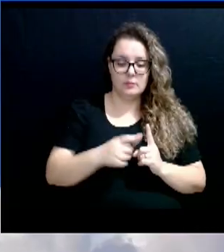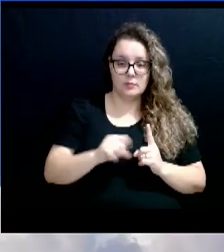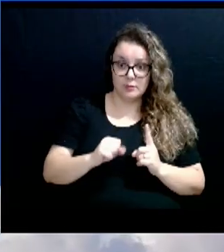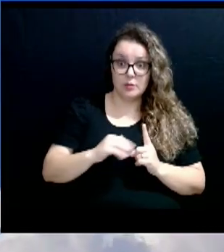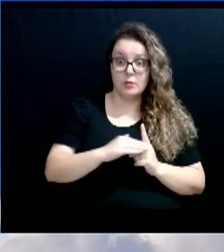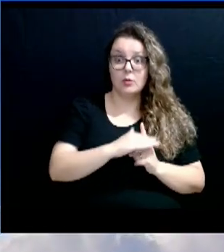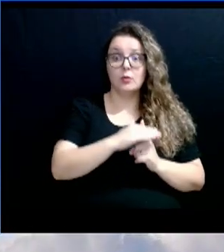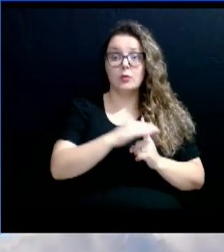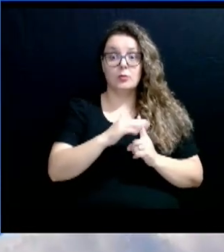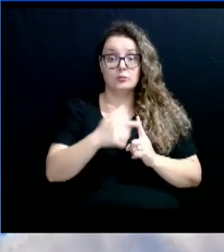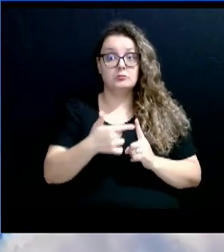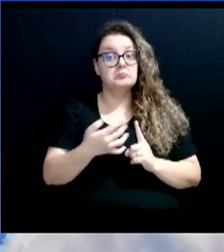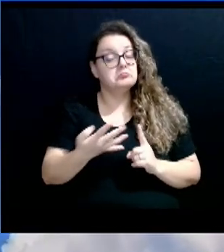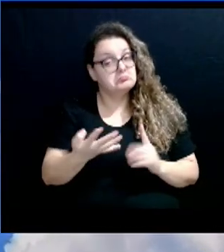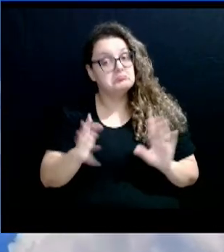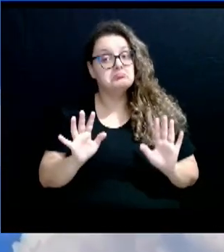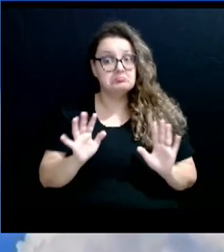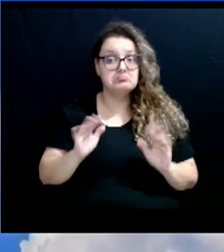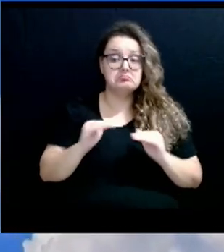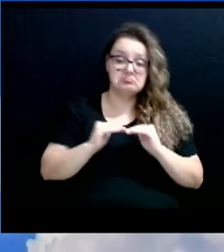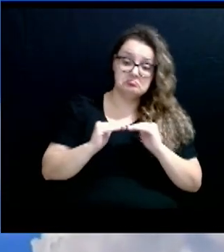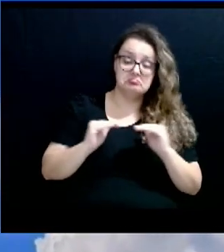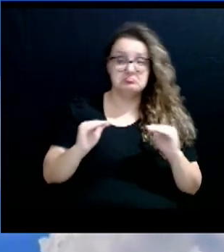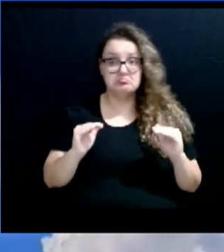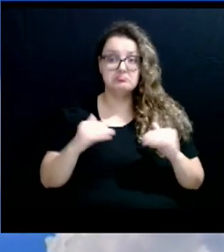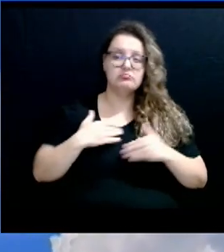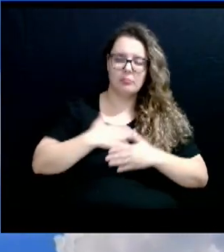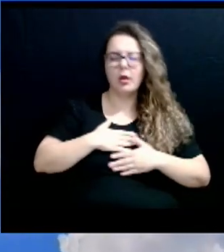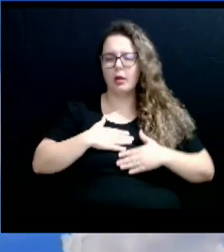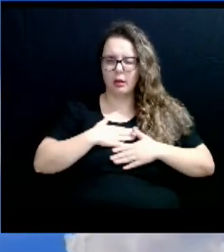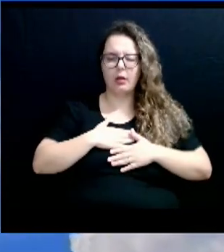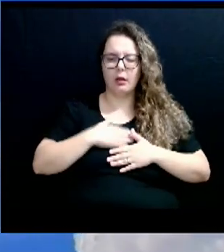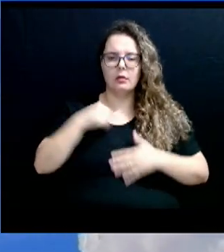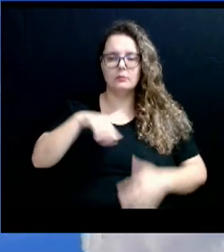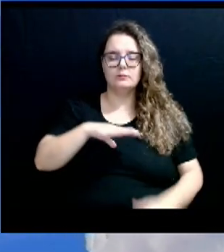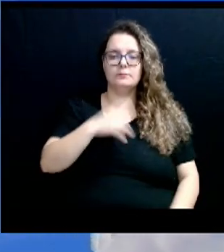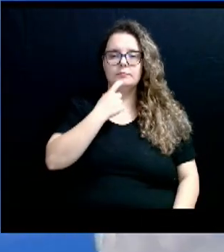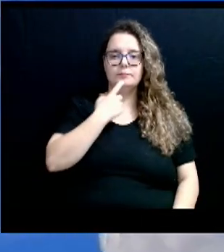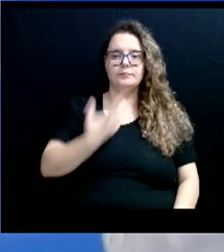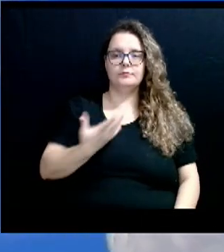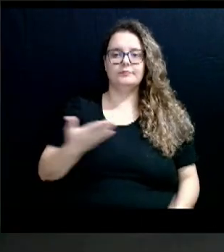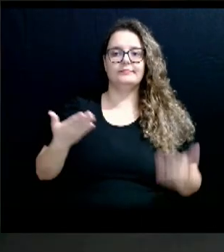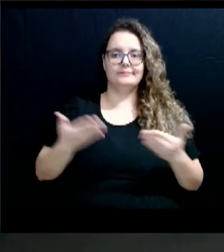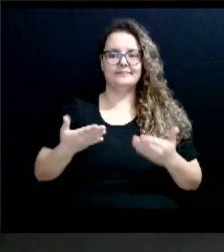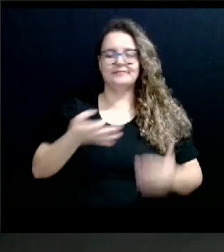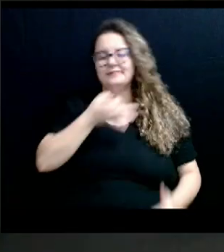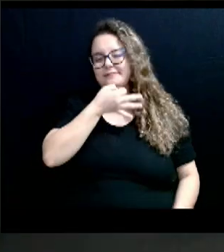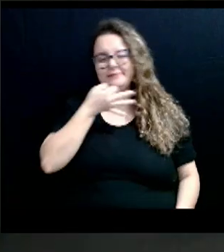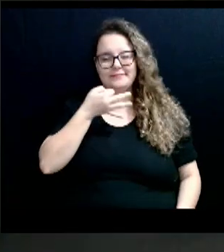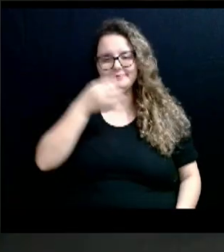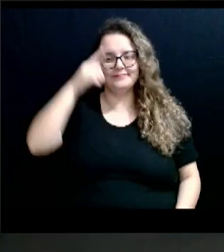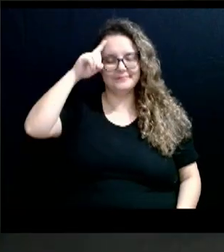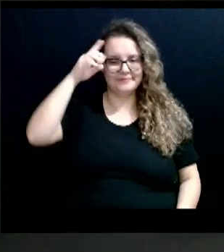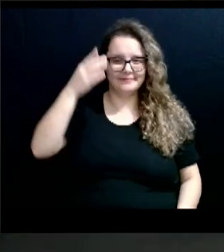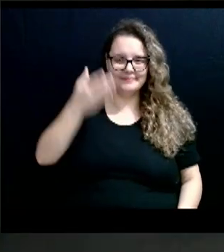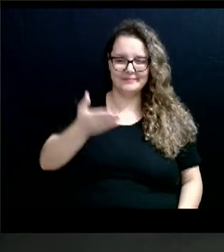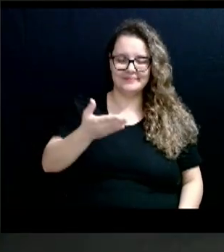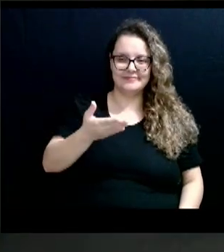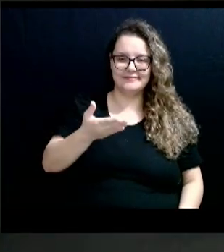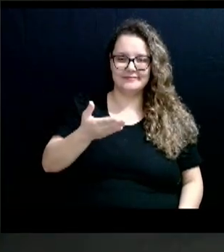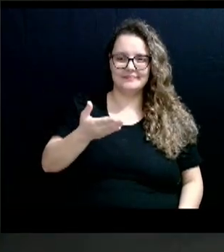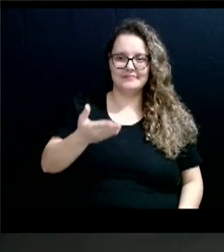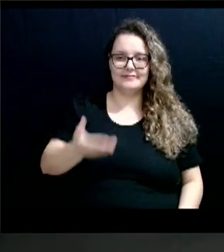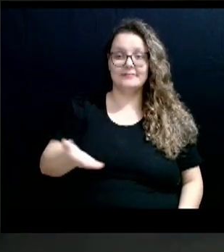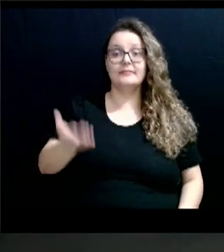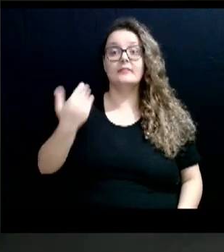bom, temperatura até que agradável aqui na cidade de Campinas hoje. Um ótimo dia para você e vamos ao nosso tema